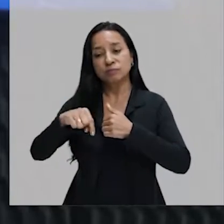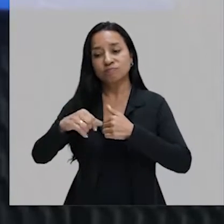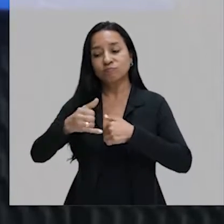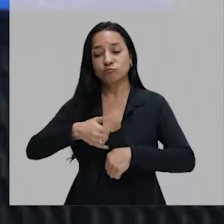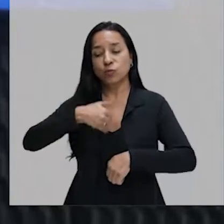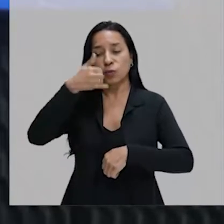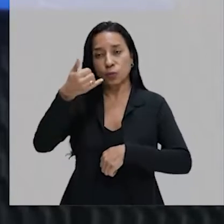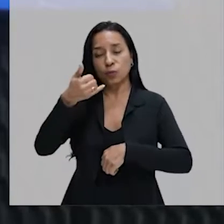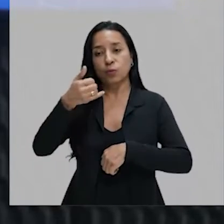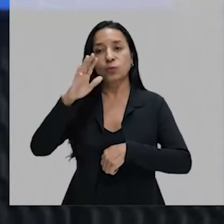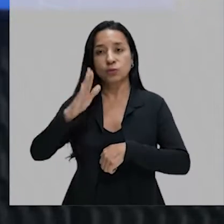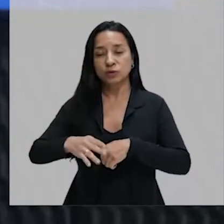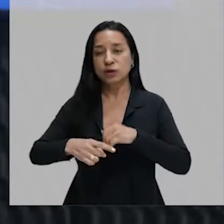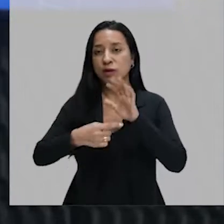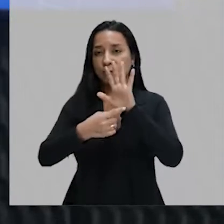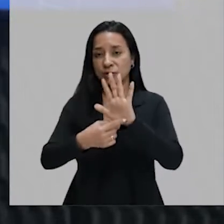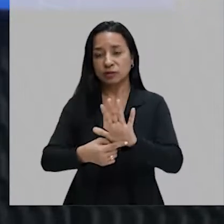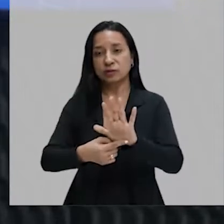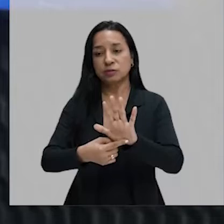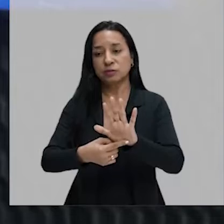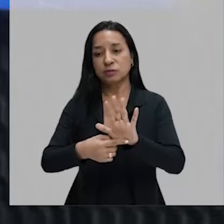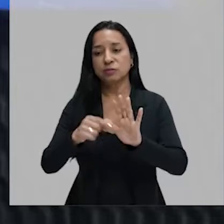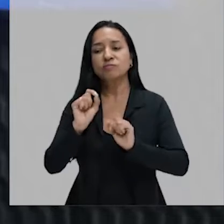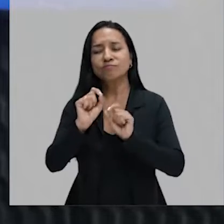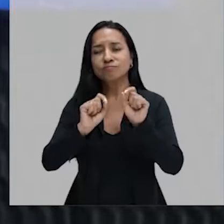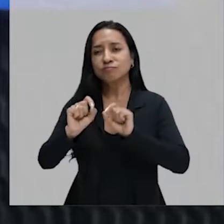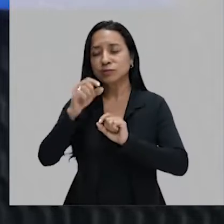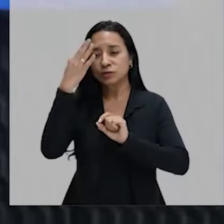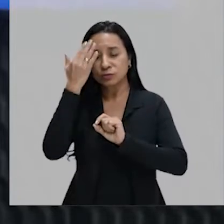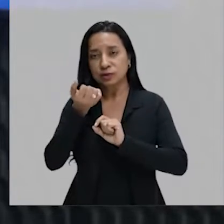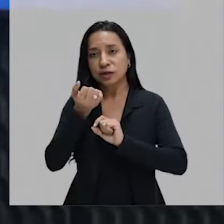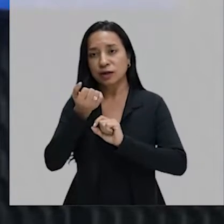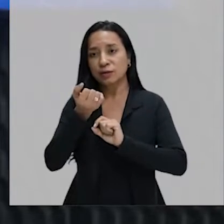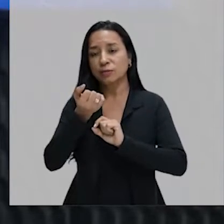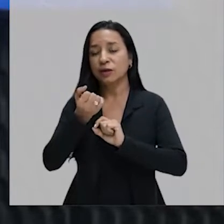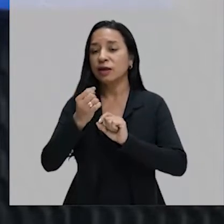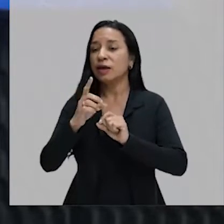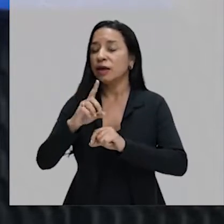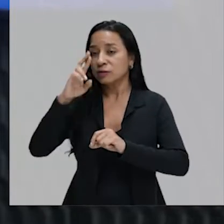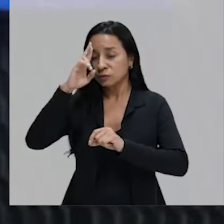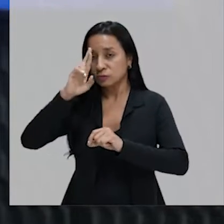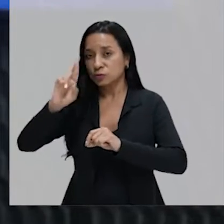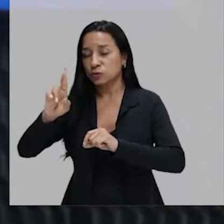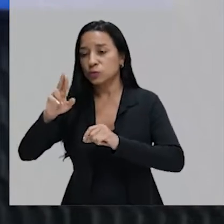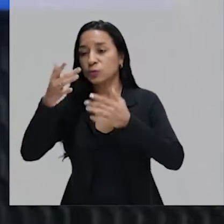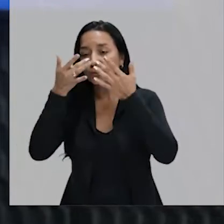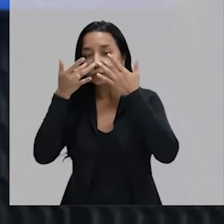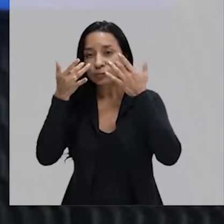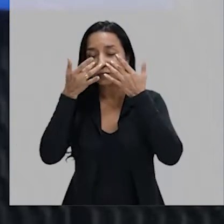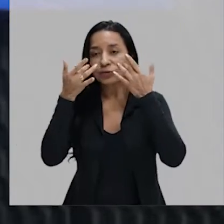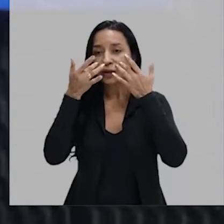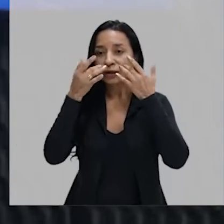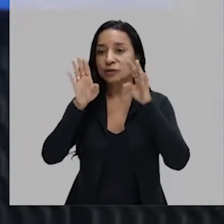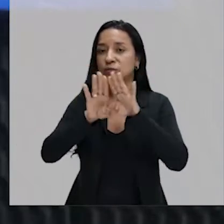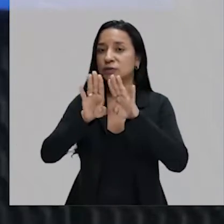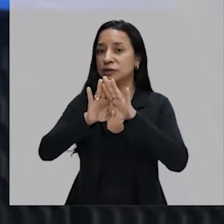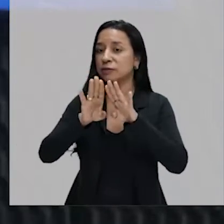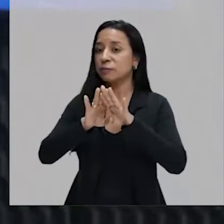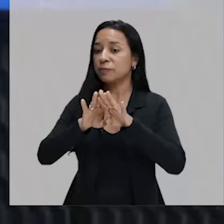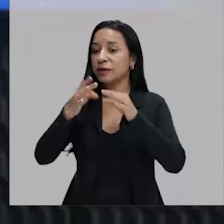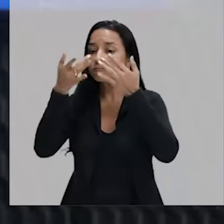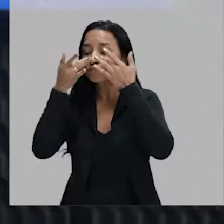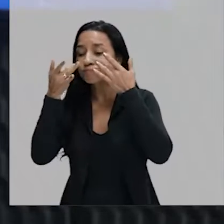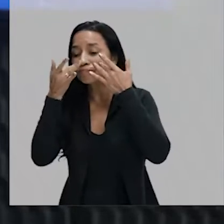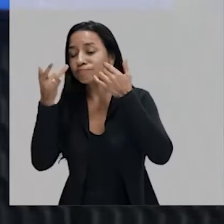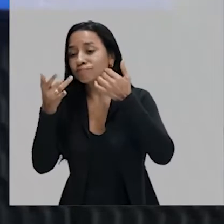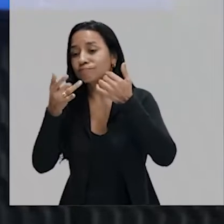Para quem não sabe, além de professor de teatro, eu sou diretor teatral e produtor cultural. Então, o orgulho que a gente tem em ter, por exemplo, um dos